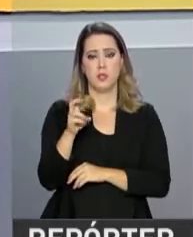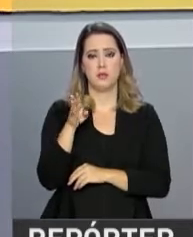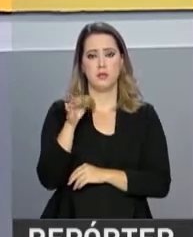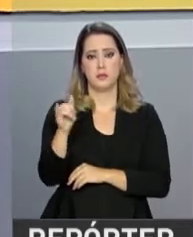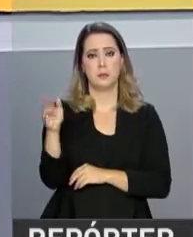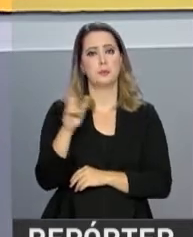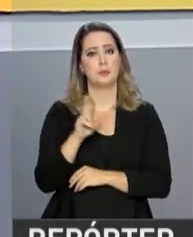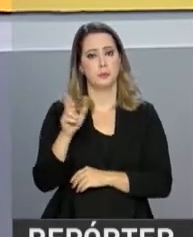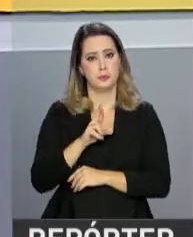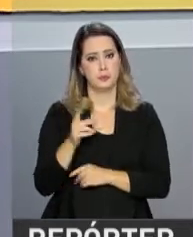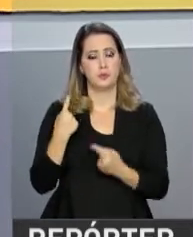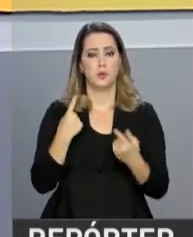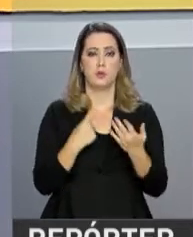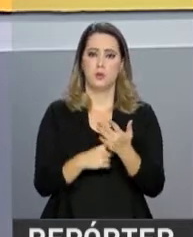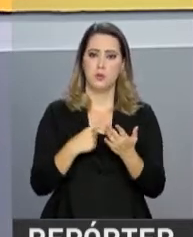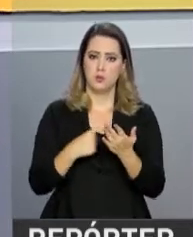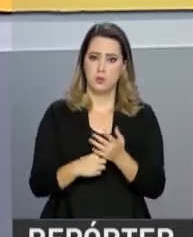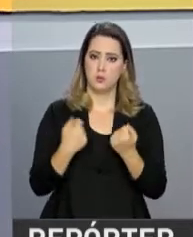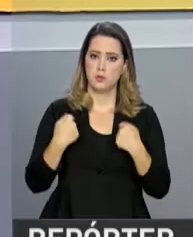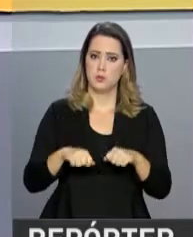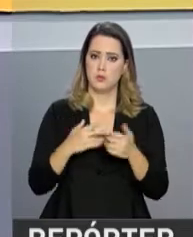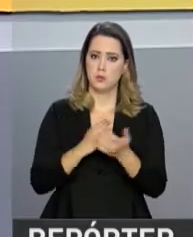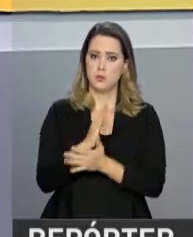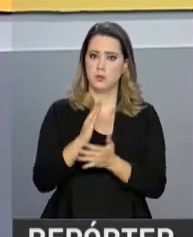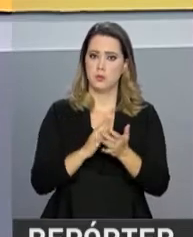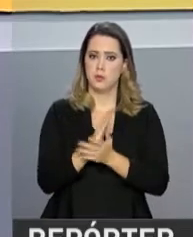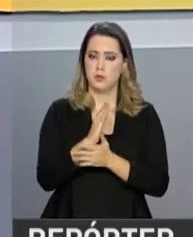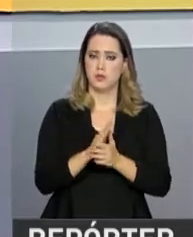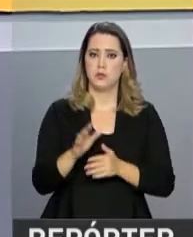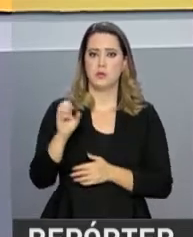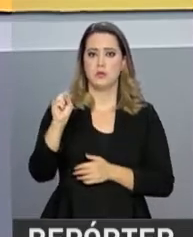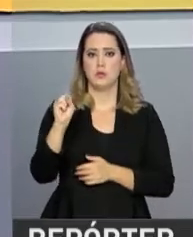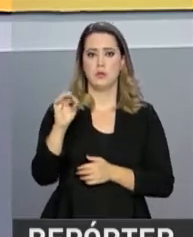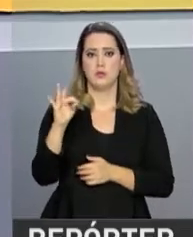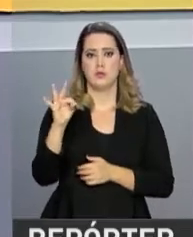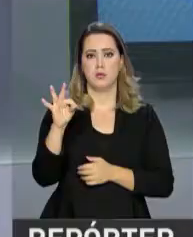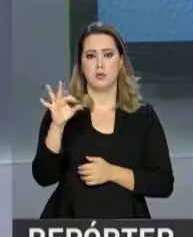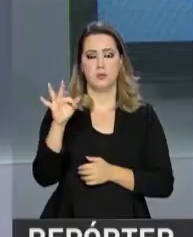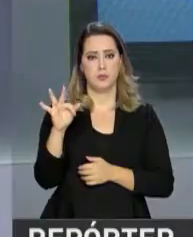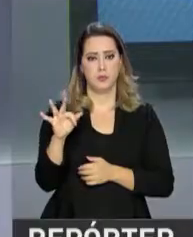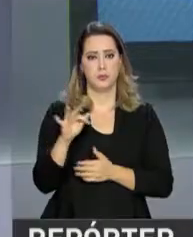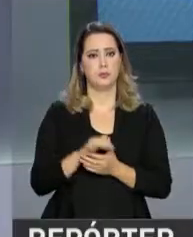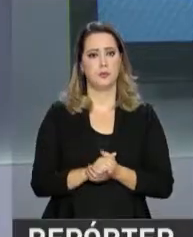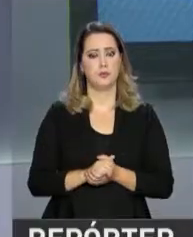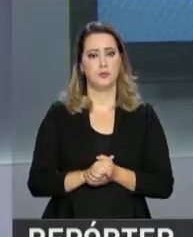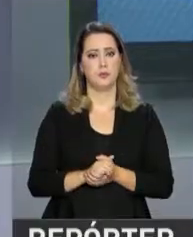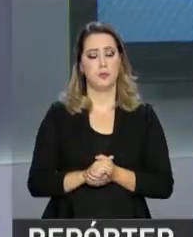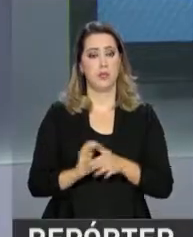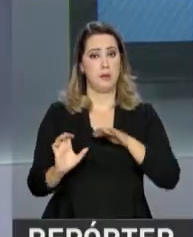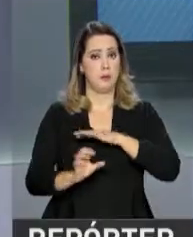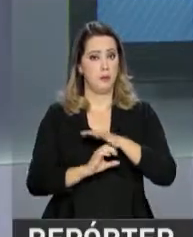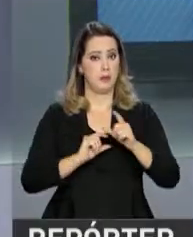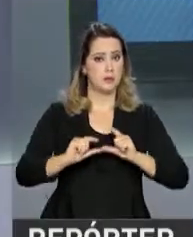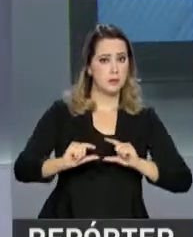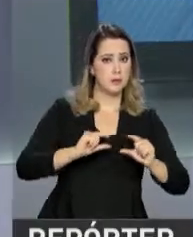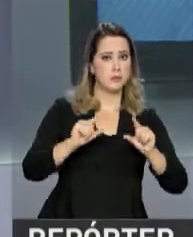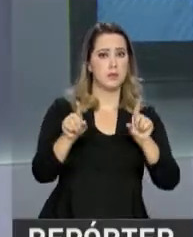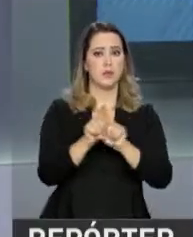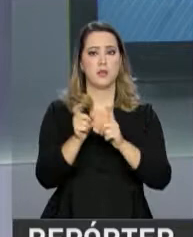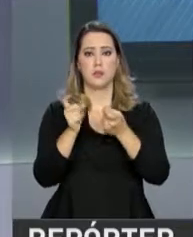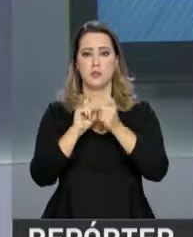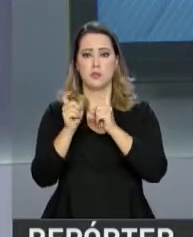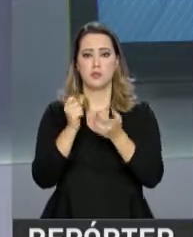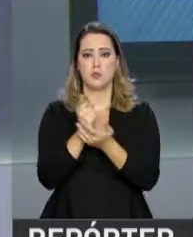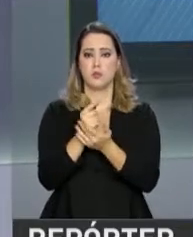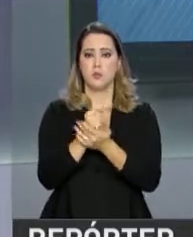bilhões de reais. O acordo ainda depende da aprovação do Supremo Tribunal Federal. Pequenos empresários e gestores de